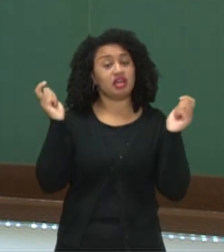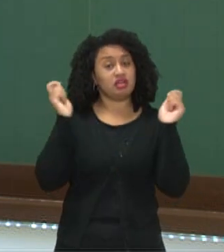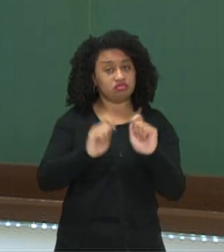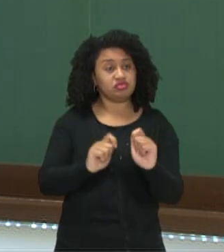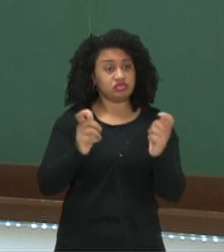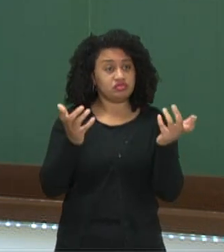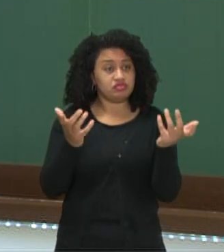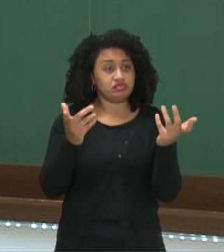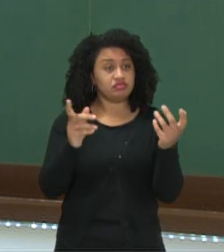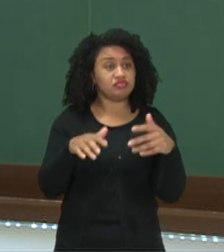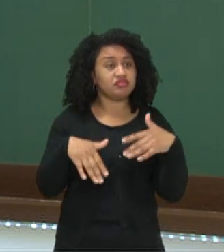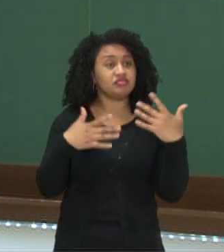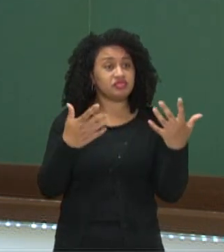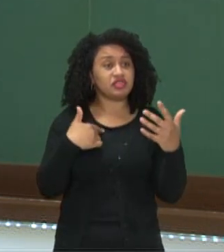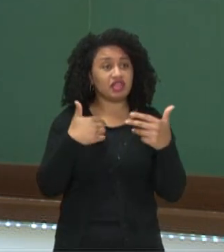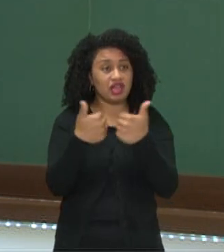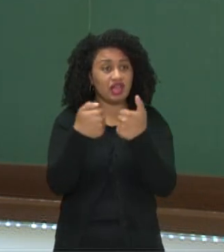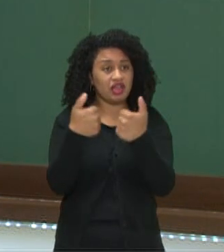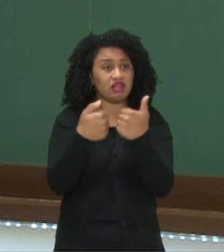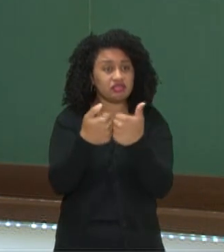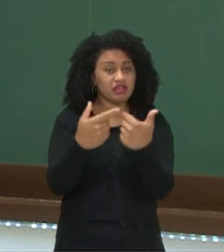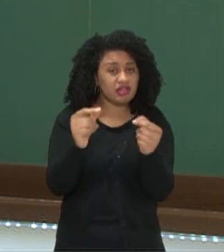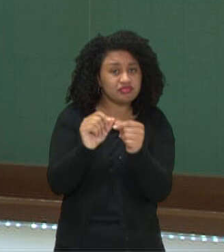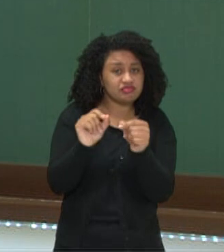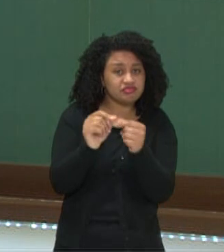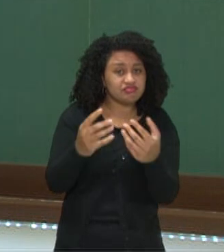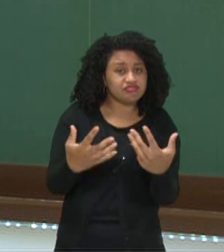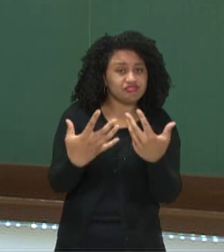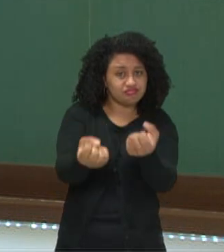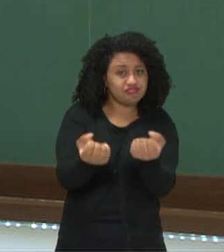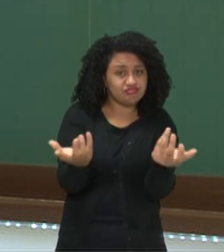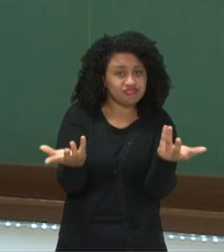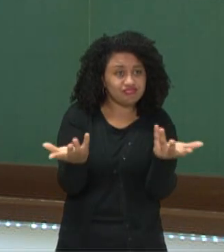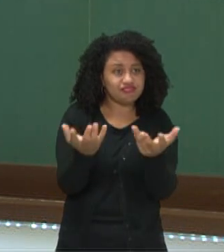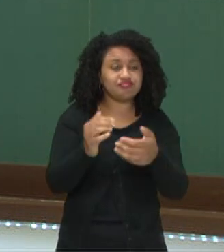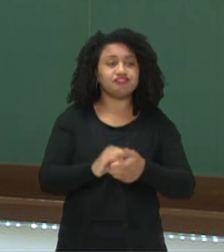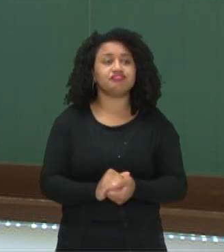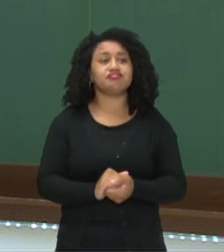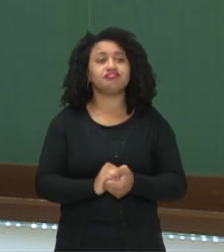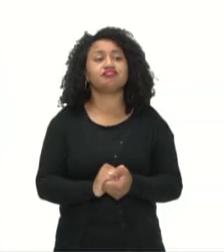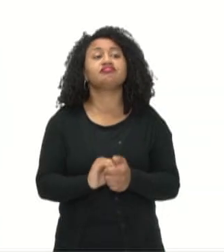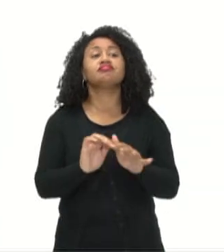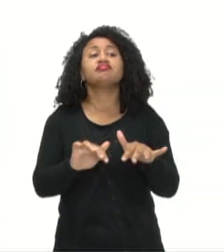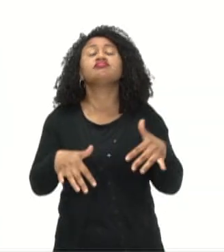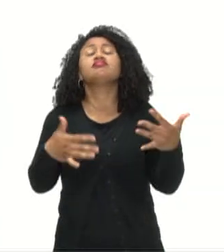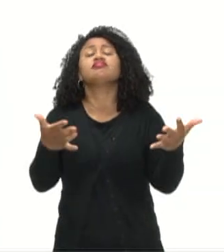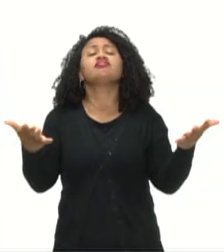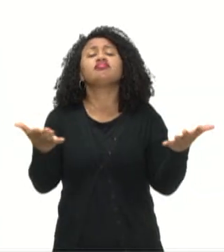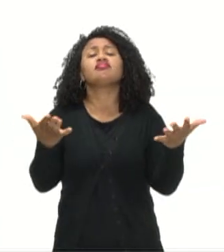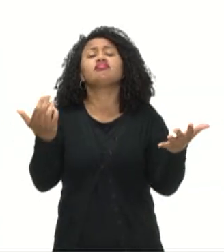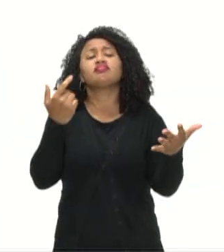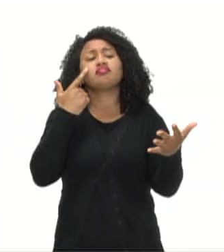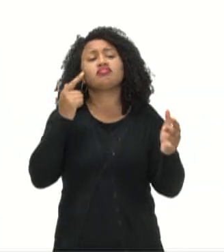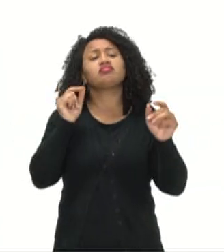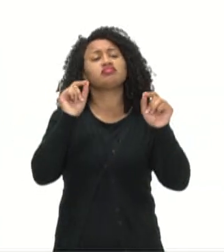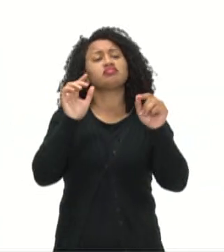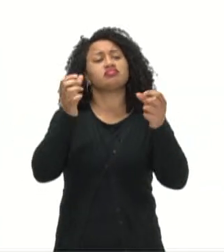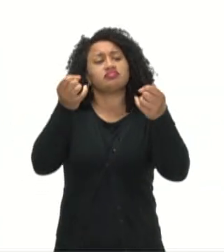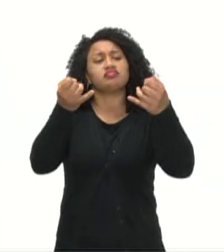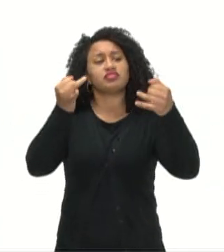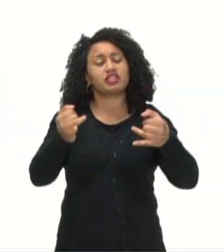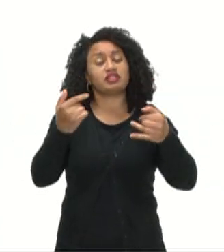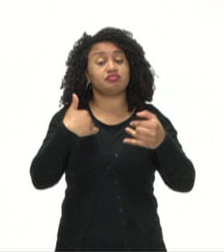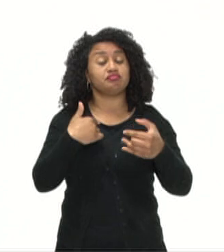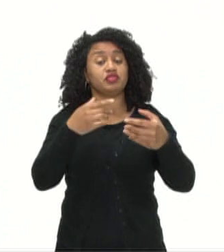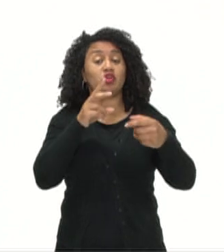possível, Será que a física permite isso? Então, vamos ver lá o que a gente falou, A gente falou um pouquinho